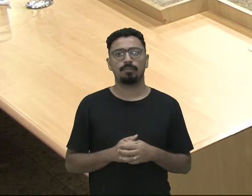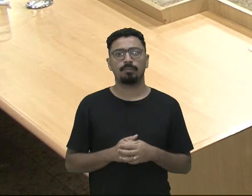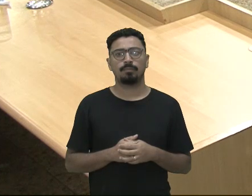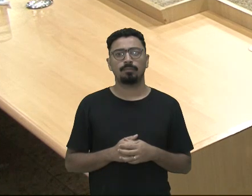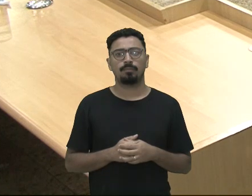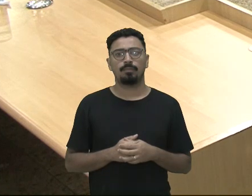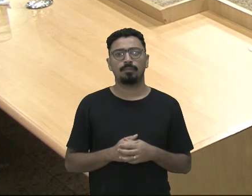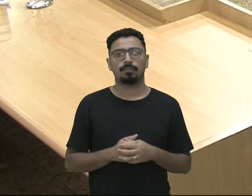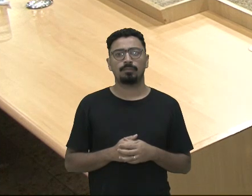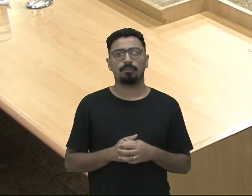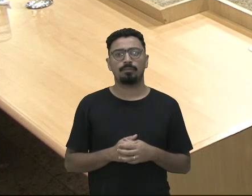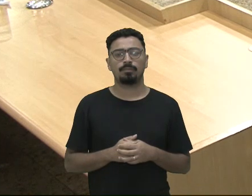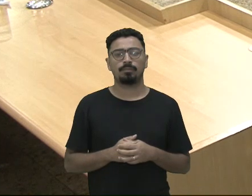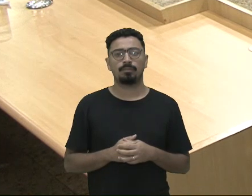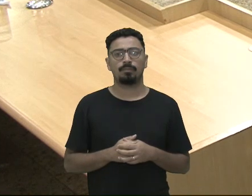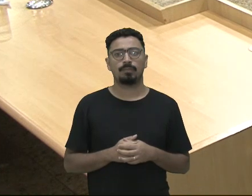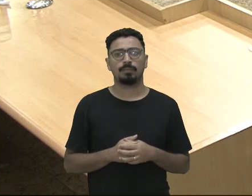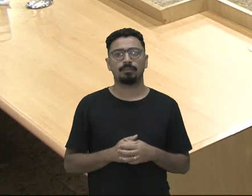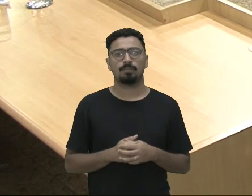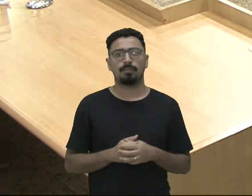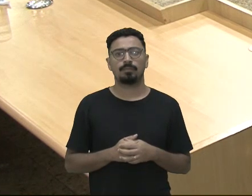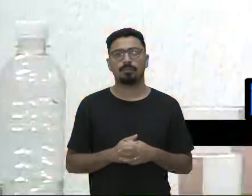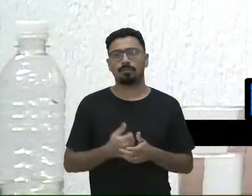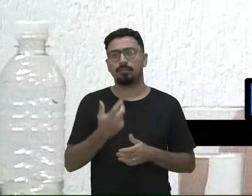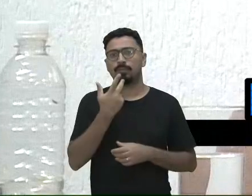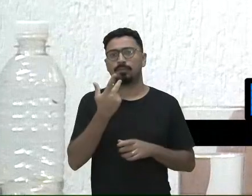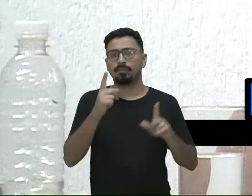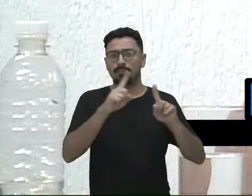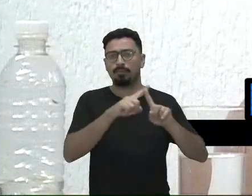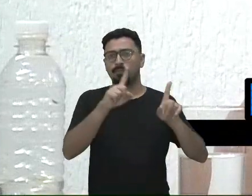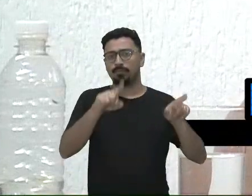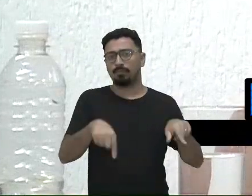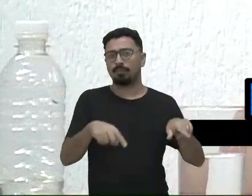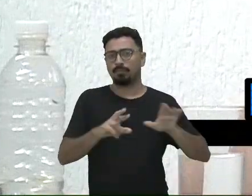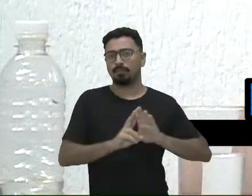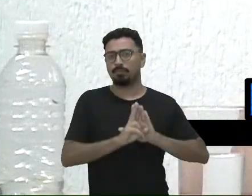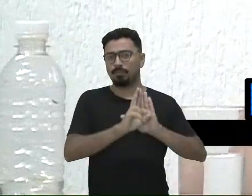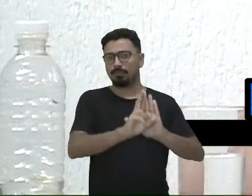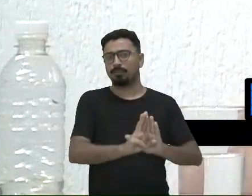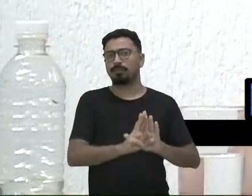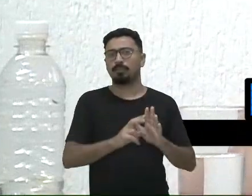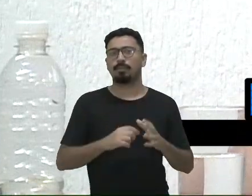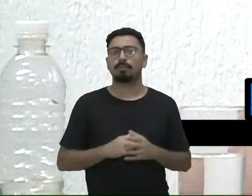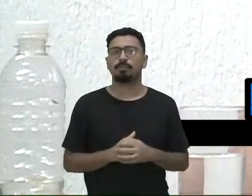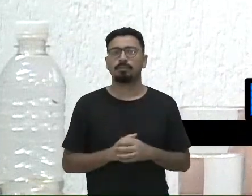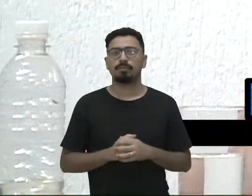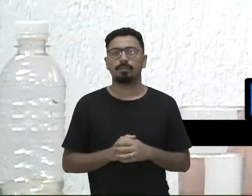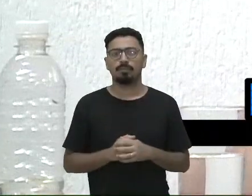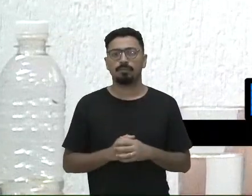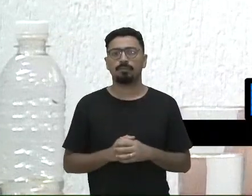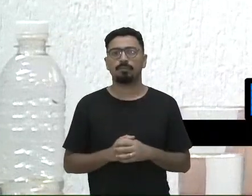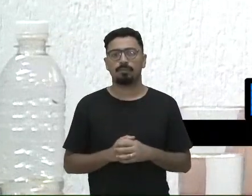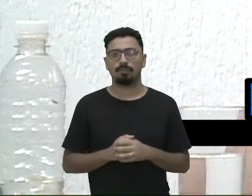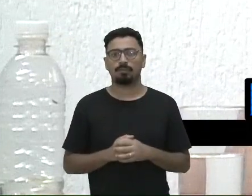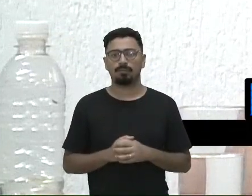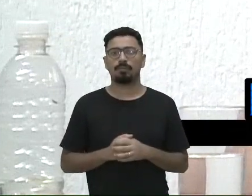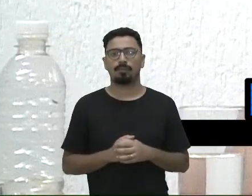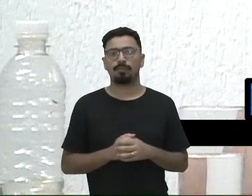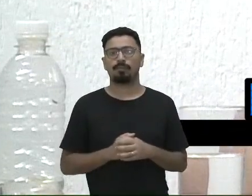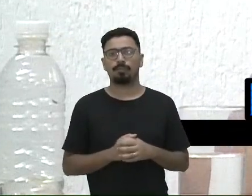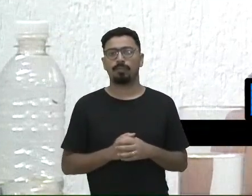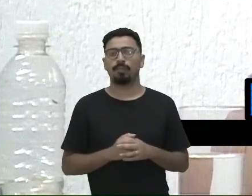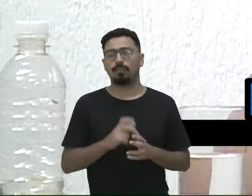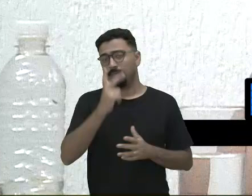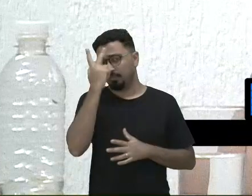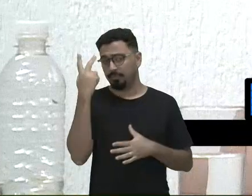fazer. Sim, sim. Eu estou falando de funcionários para representar e para que as pessoas possam... Isso, para que as pessoas possam se